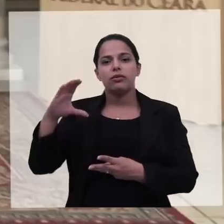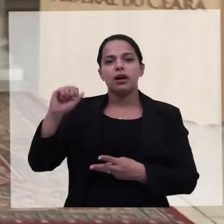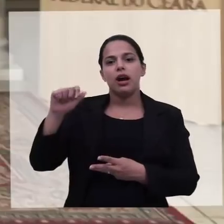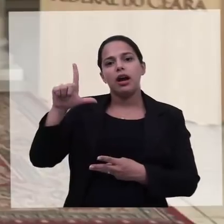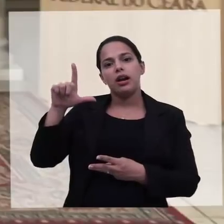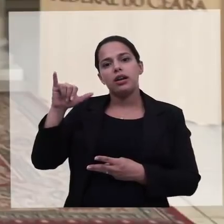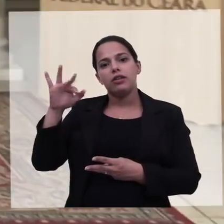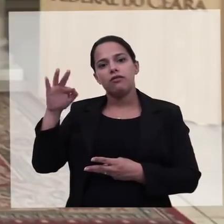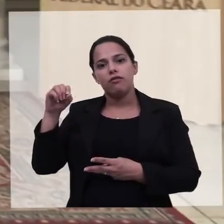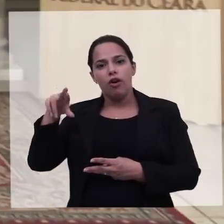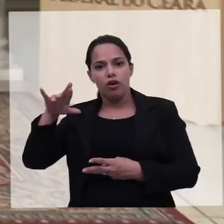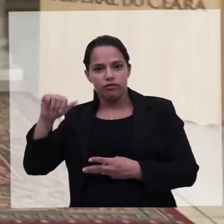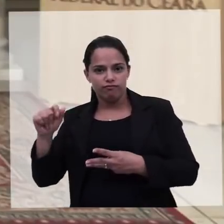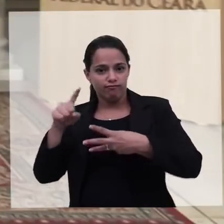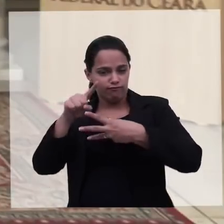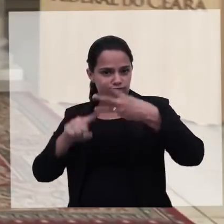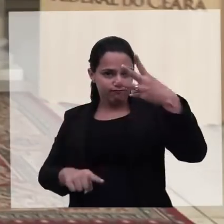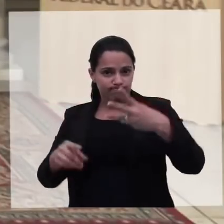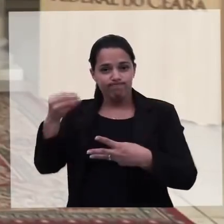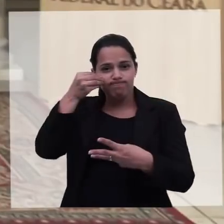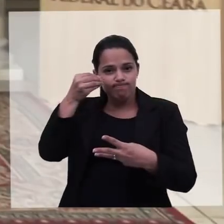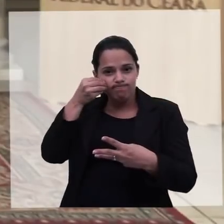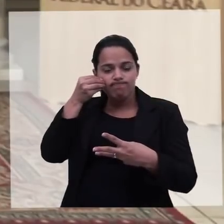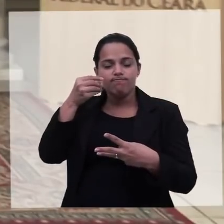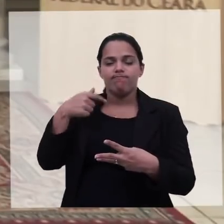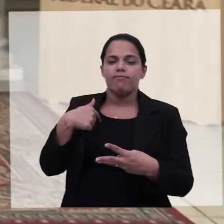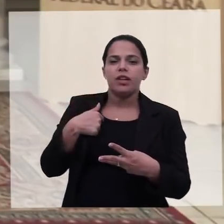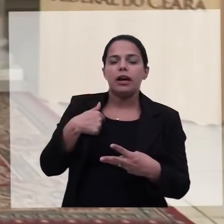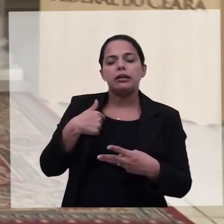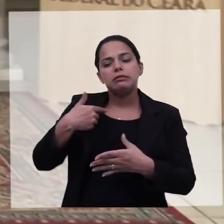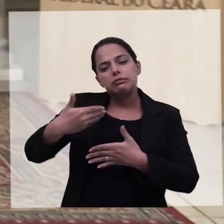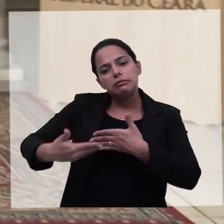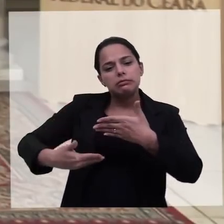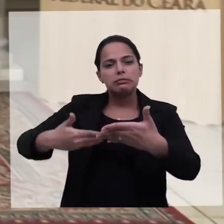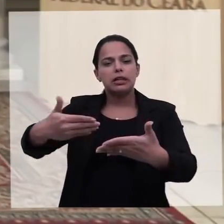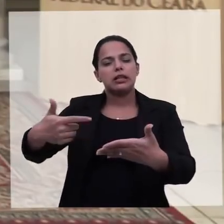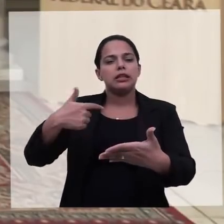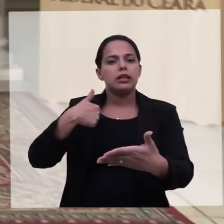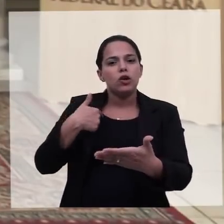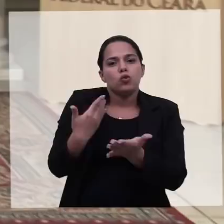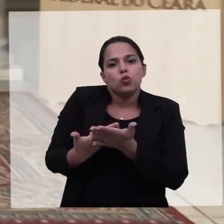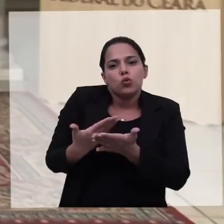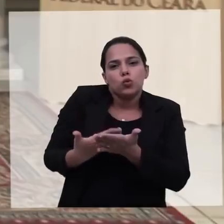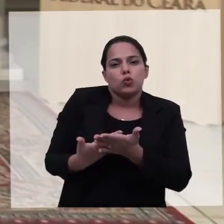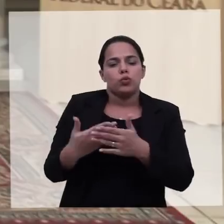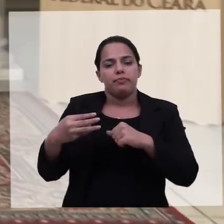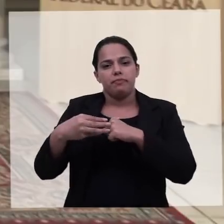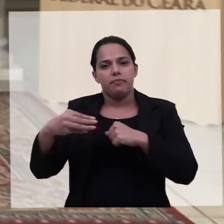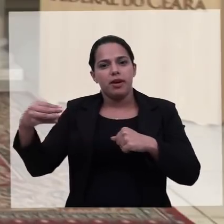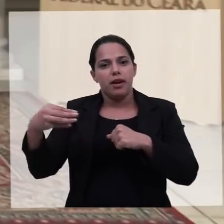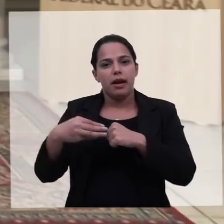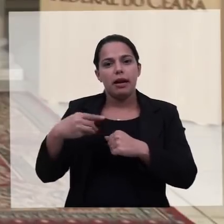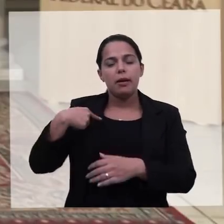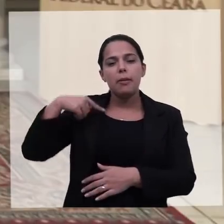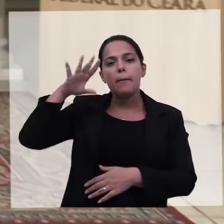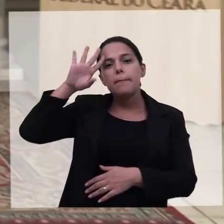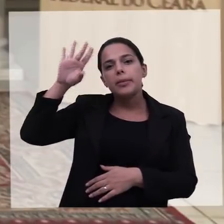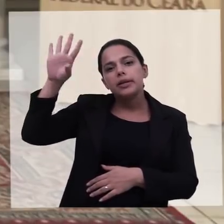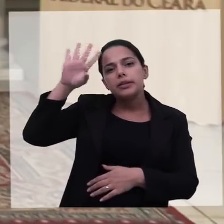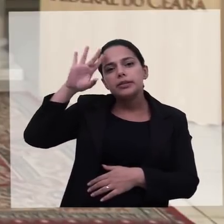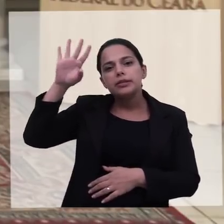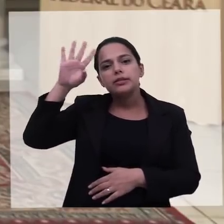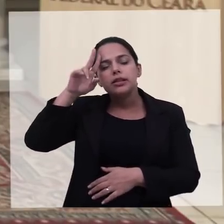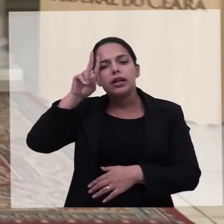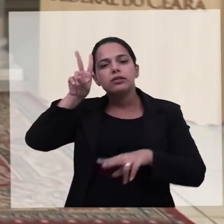Califórnia. Mas como ao longo do mestrado eu já me questionava o impacto